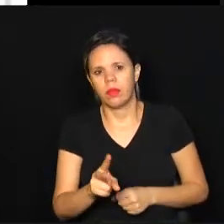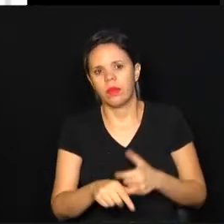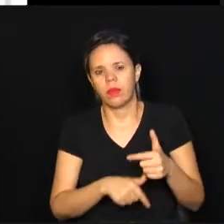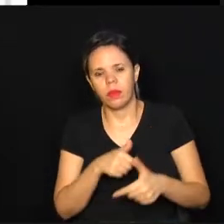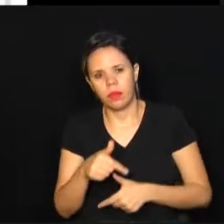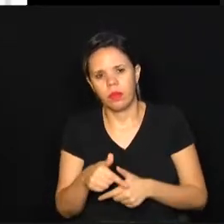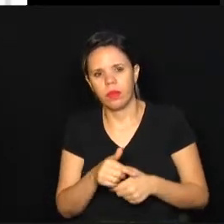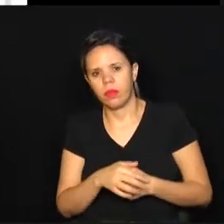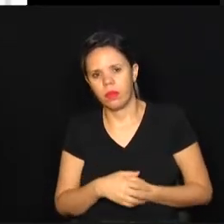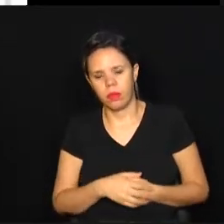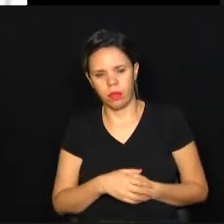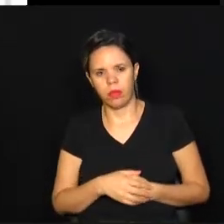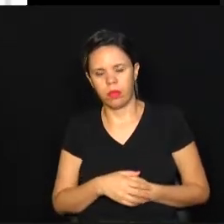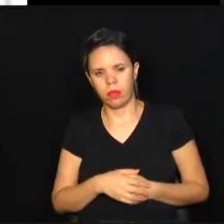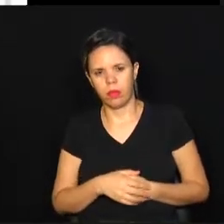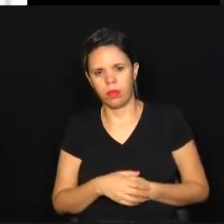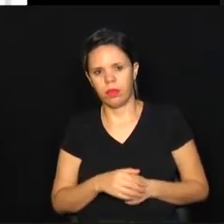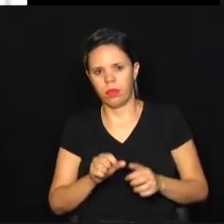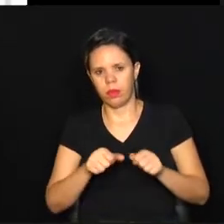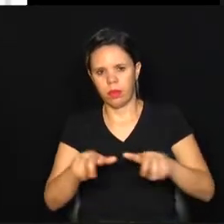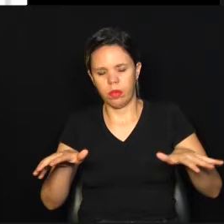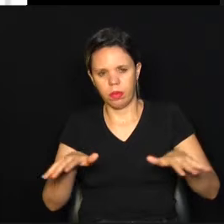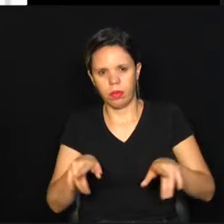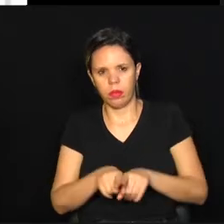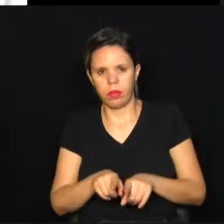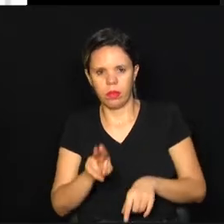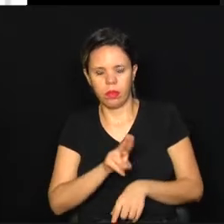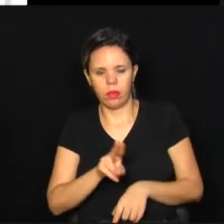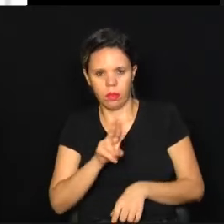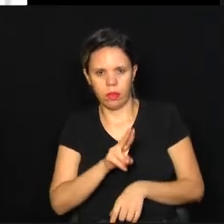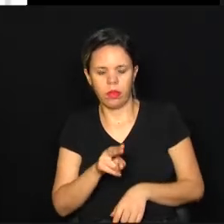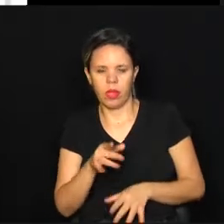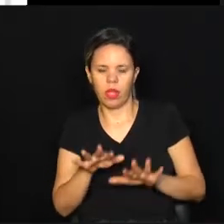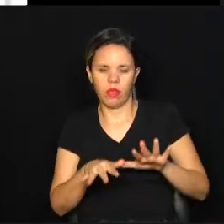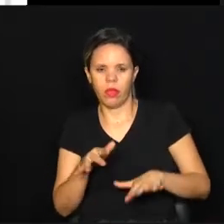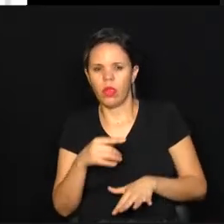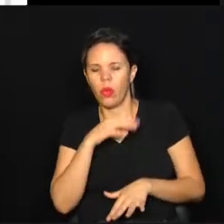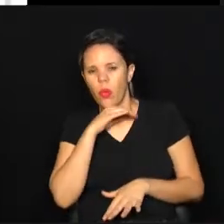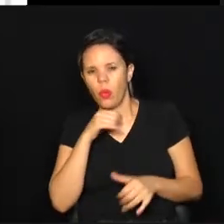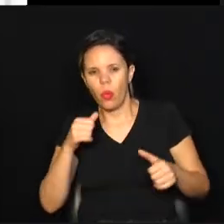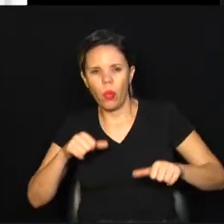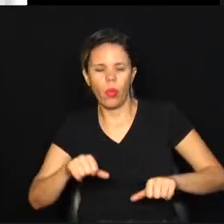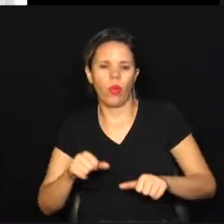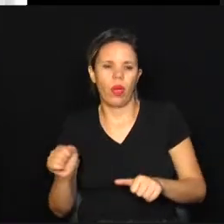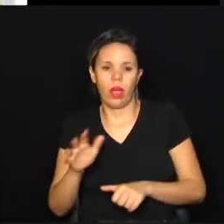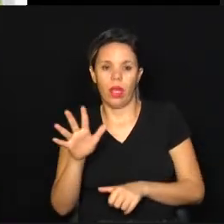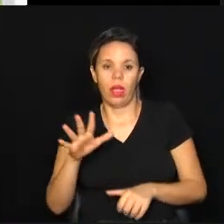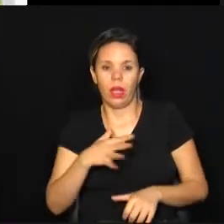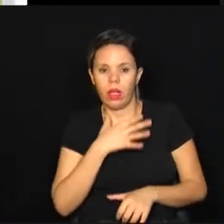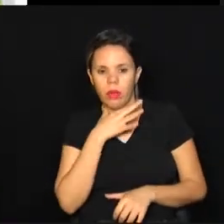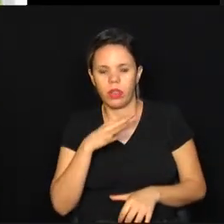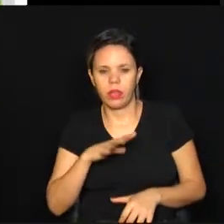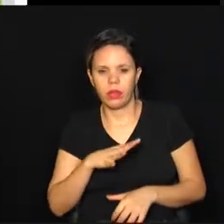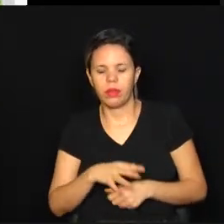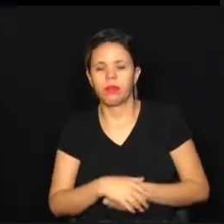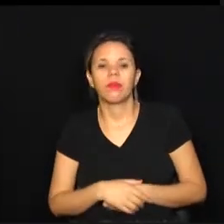de ocupação espraiada, tal, e isso é muito ruim, é muito custoso para a nossa cidade, né?